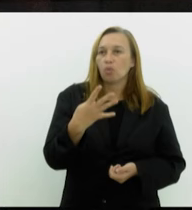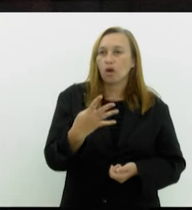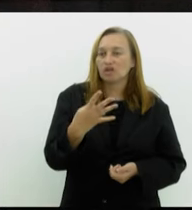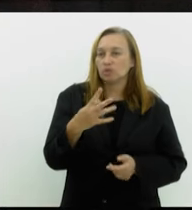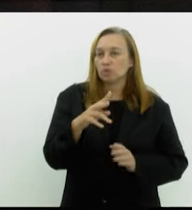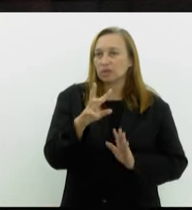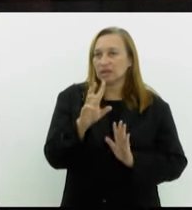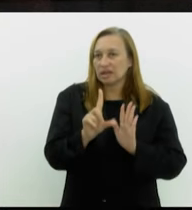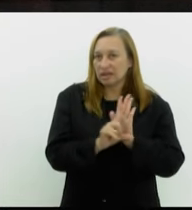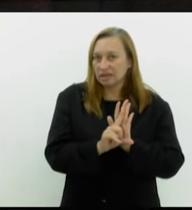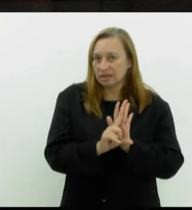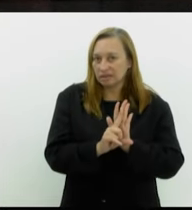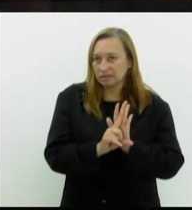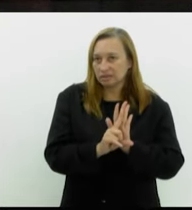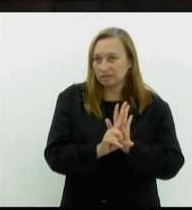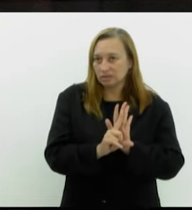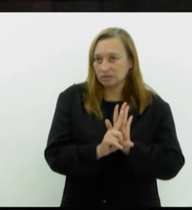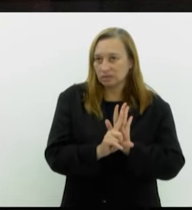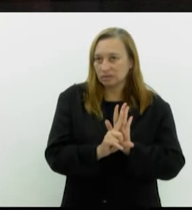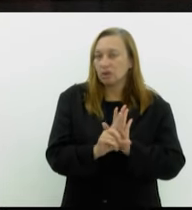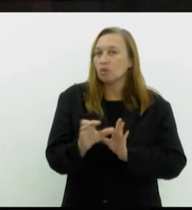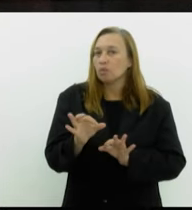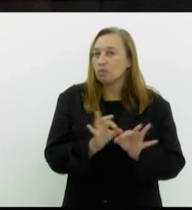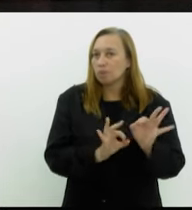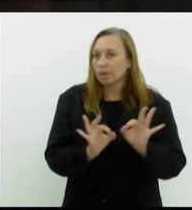leis. O Plano